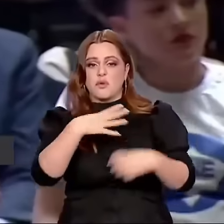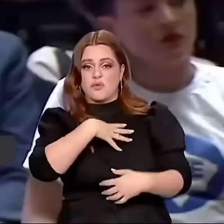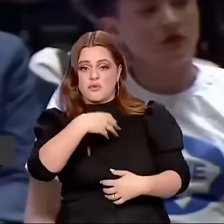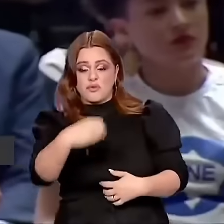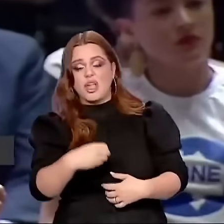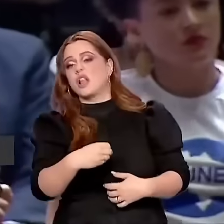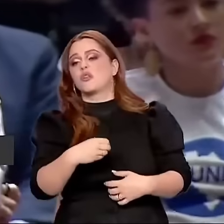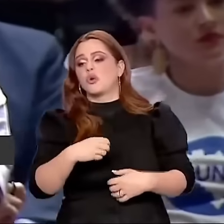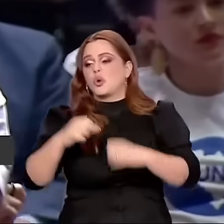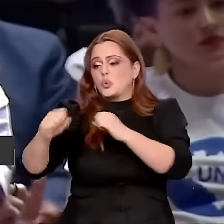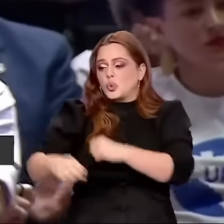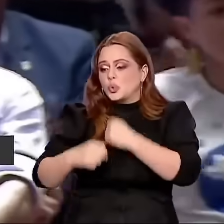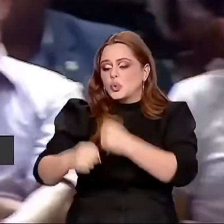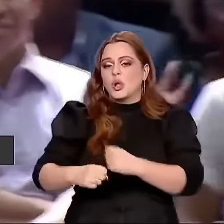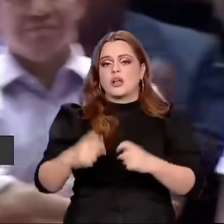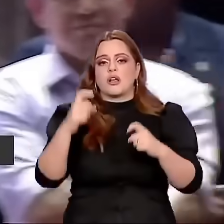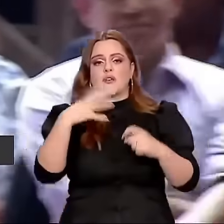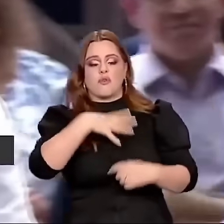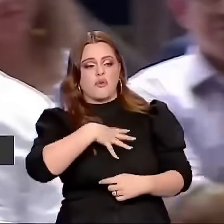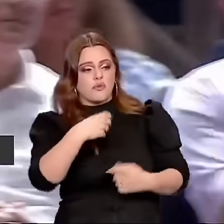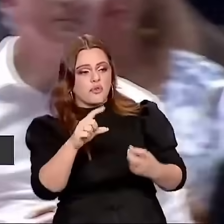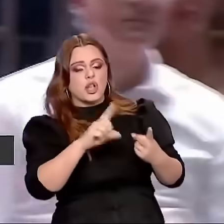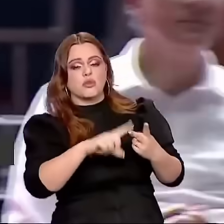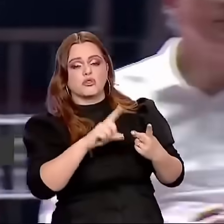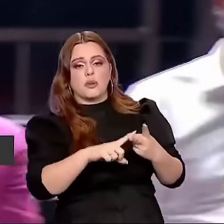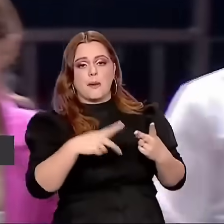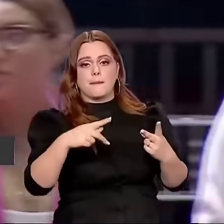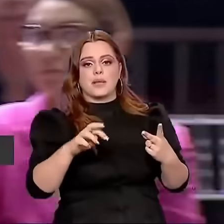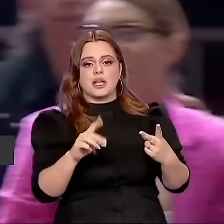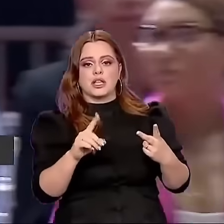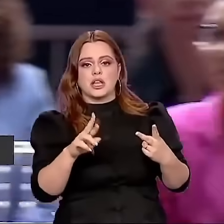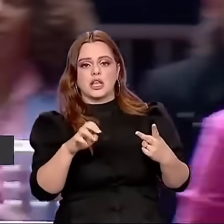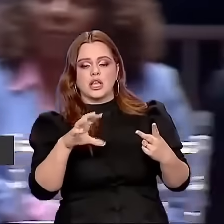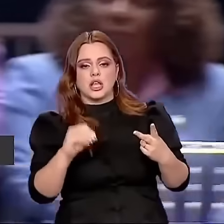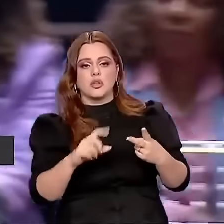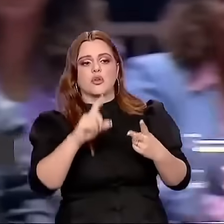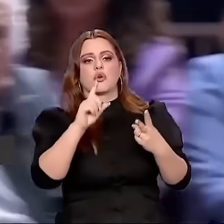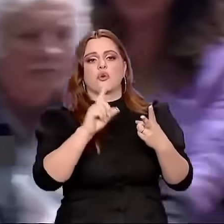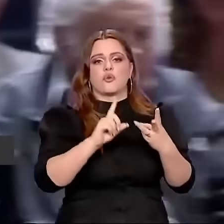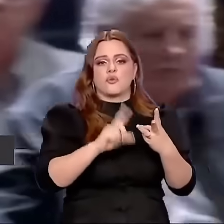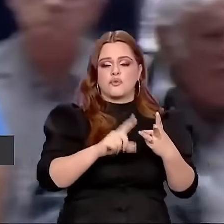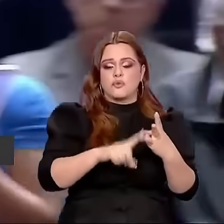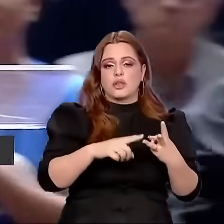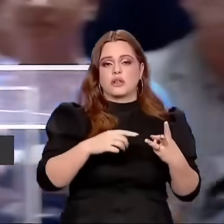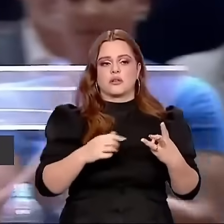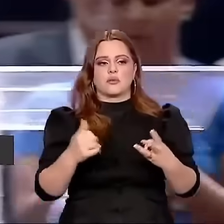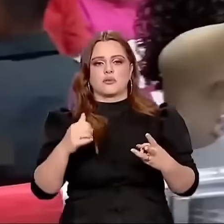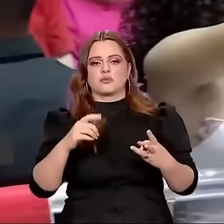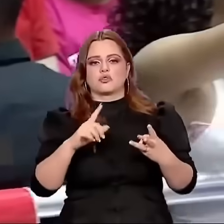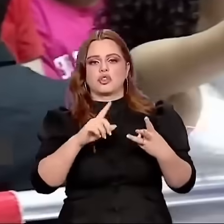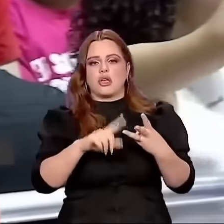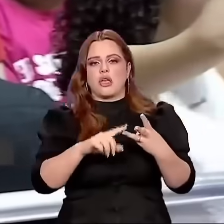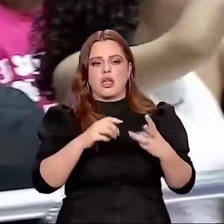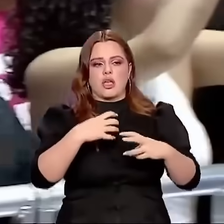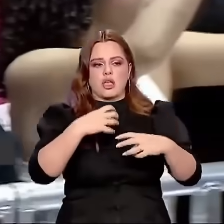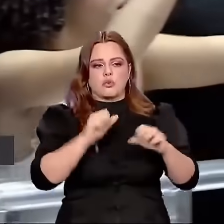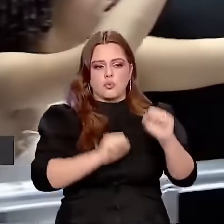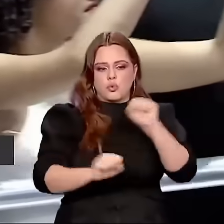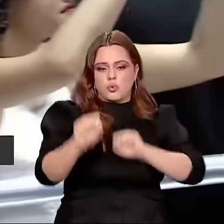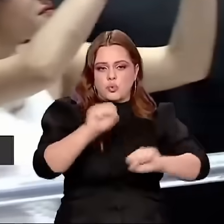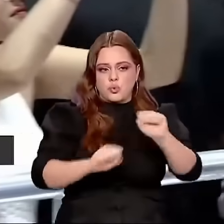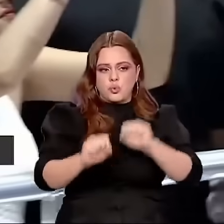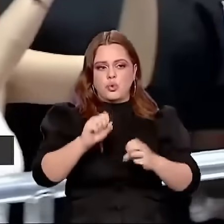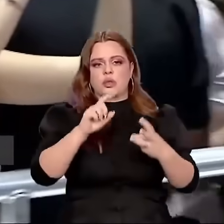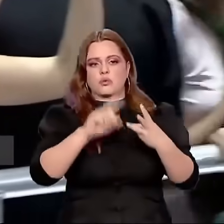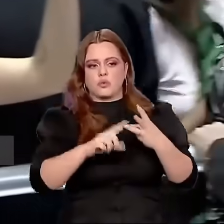empregada doméstica, aqui tem filho de metalúrgico, de químico, de gráfico, aqui está